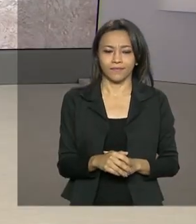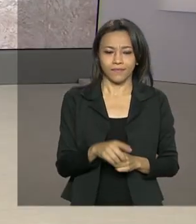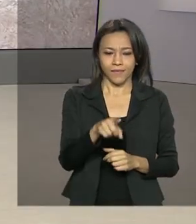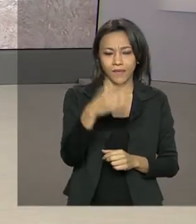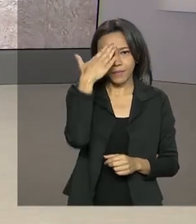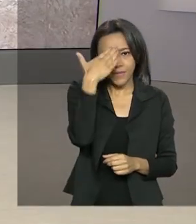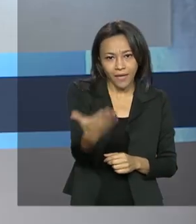informações. Obrigada. Obrigada. Obrigada. Obrigada. Obrigada. Obrigada. Obrigada.